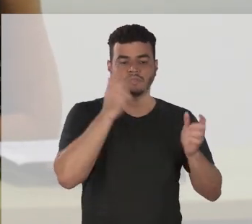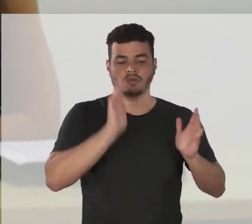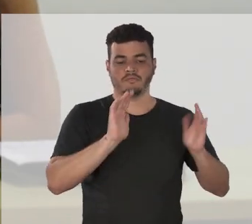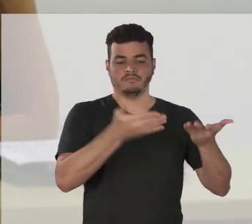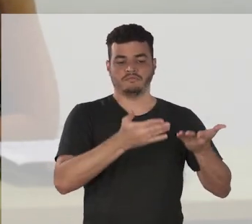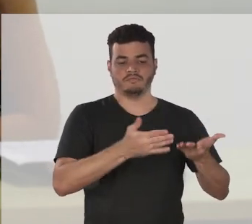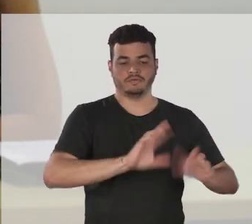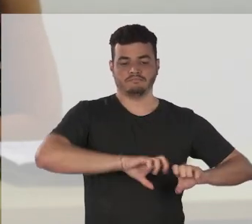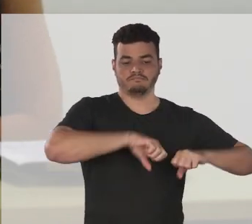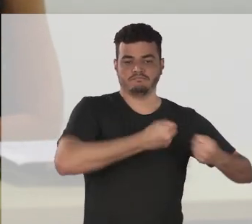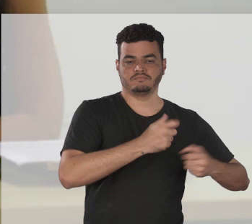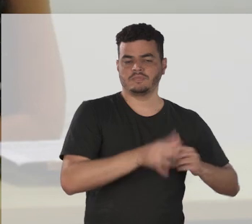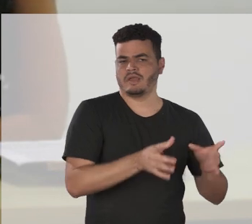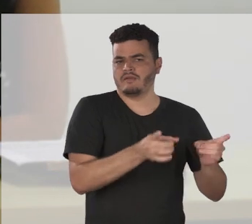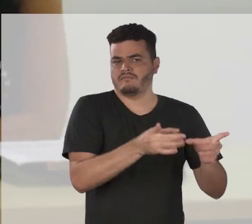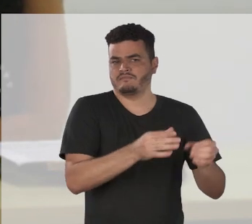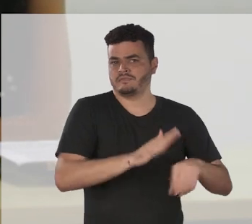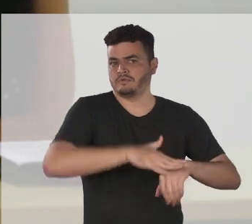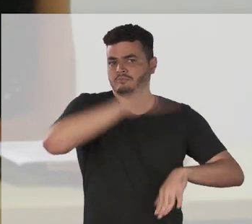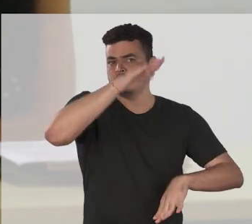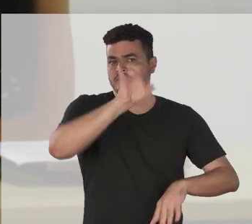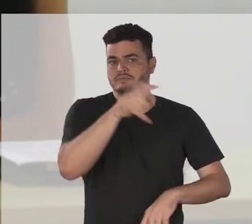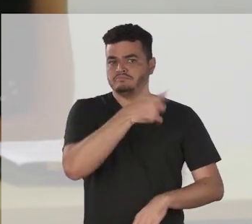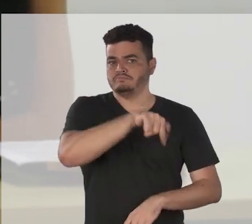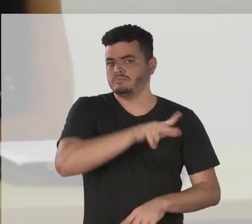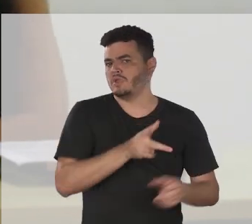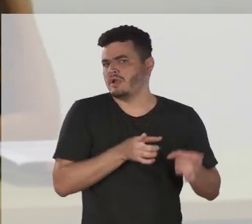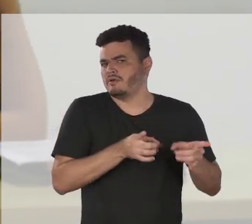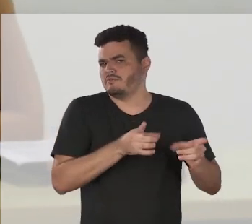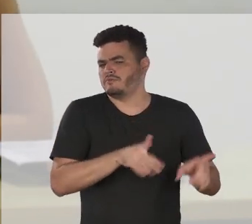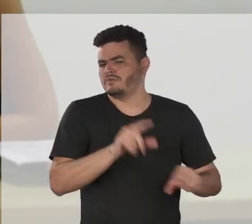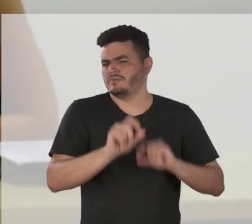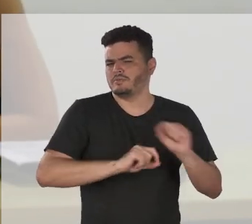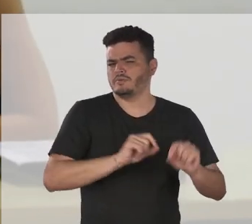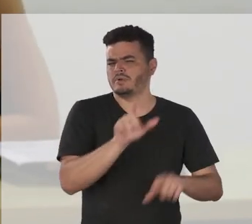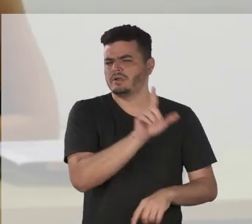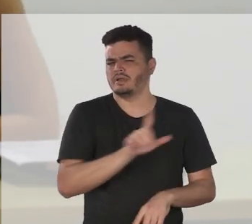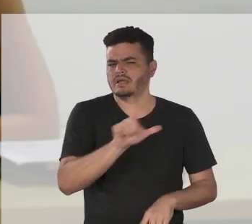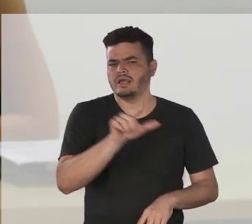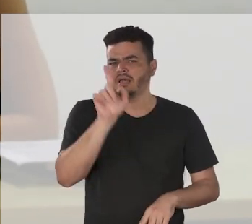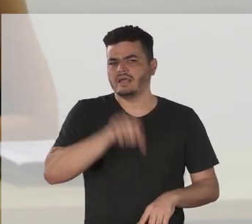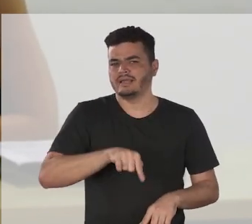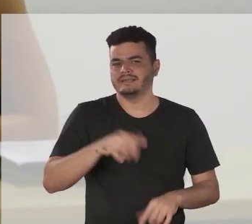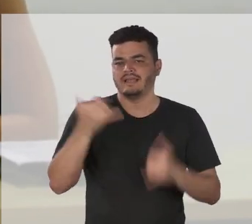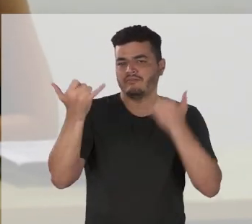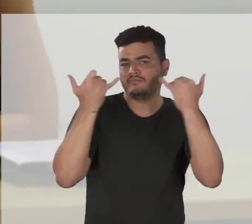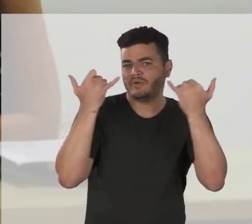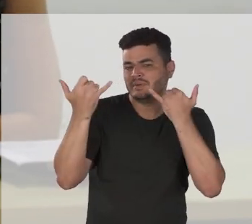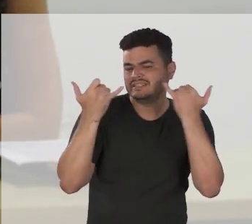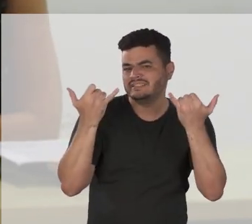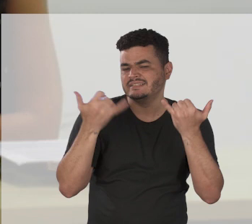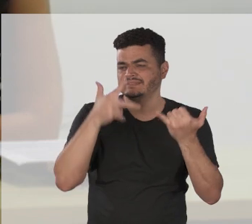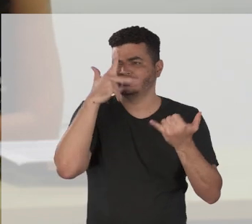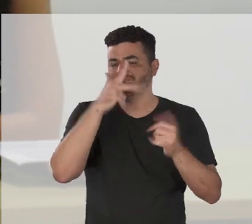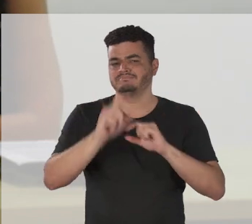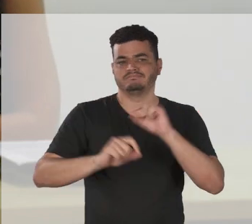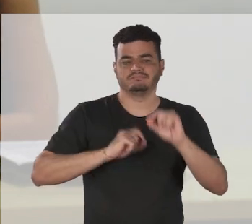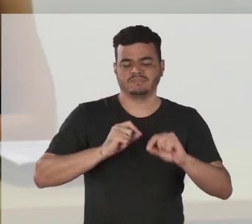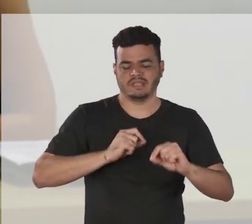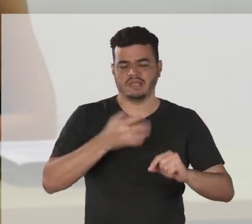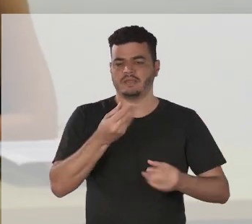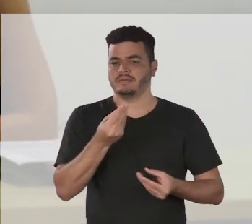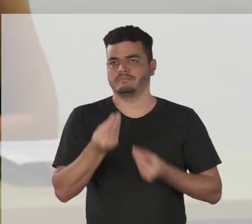com tudo para vender. E o que acontece é que se vende como literatura textos que são informativos. E tem a ver com cuidar